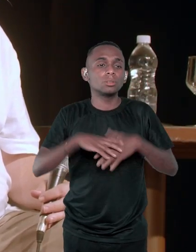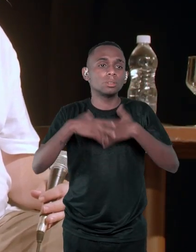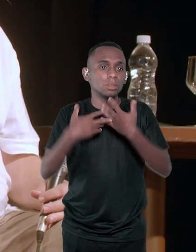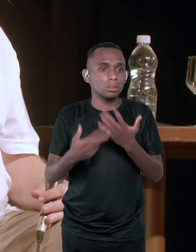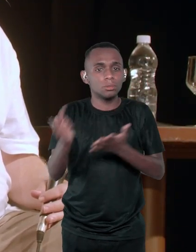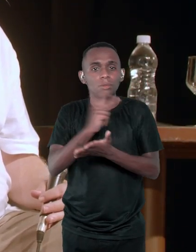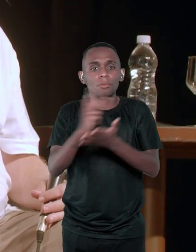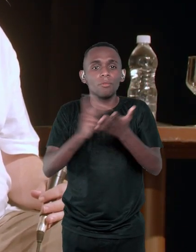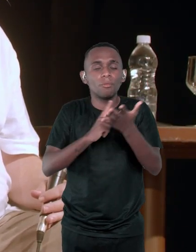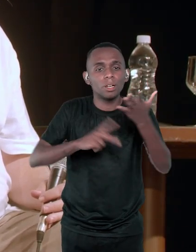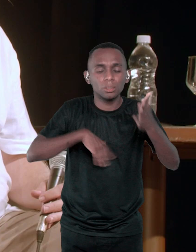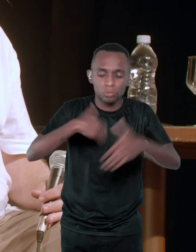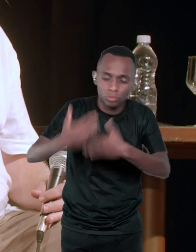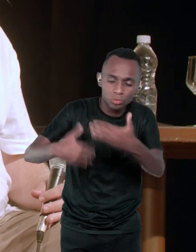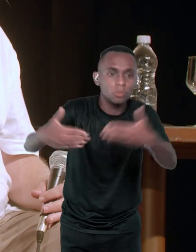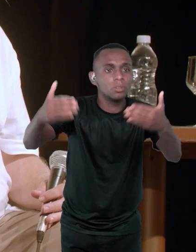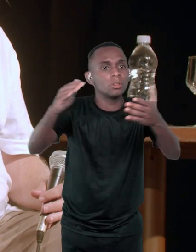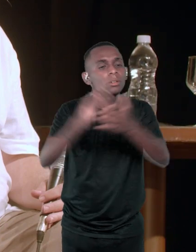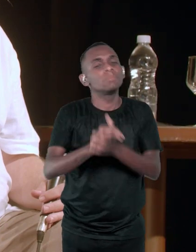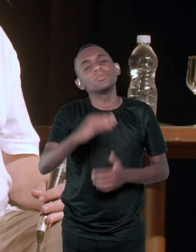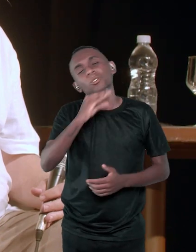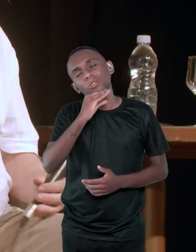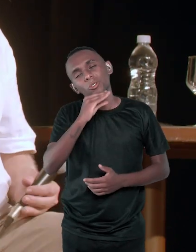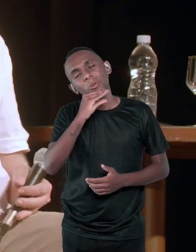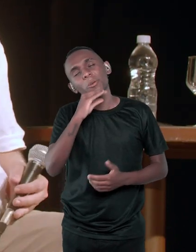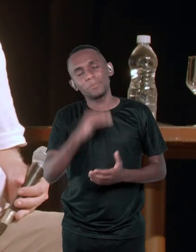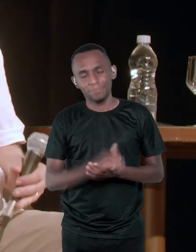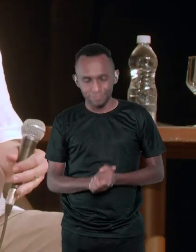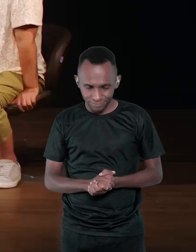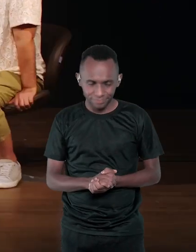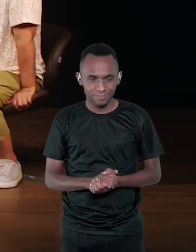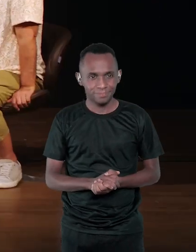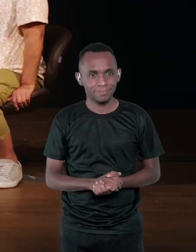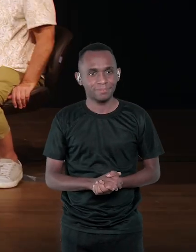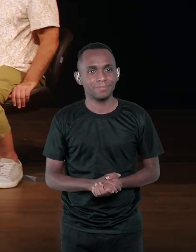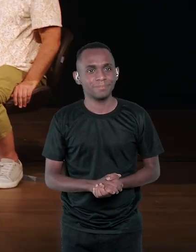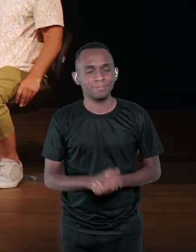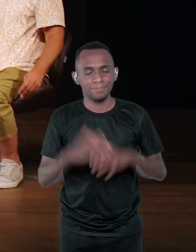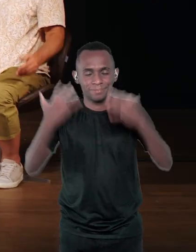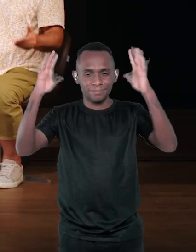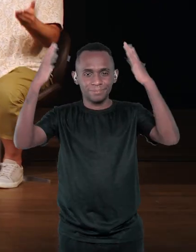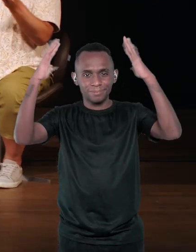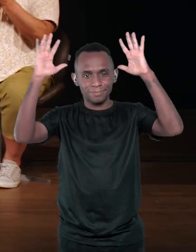verso fluvial. Carlos Drummond de Andrade.